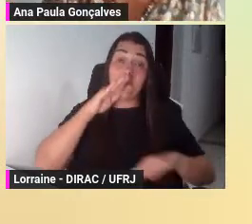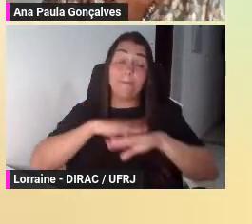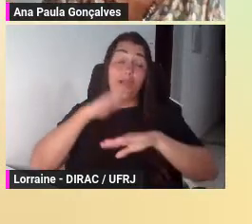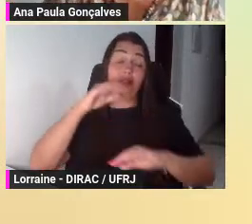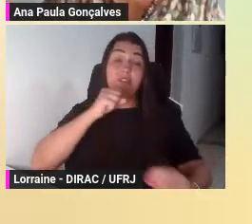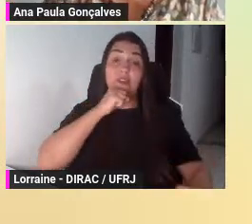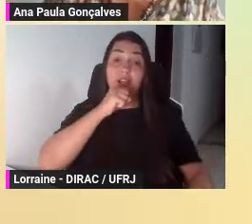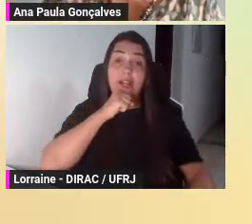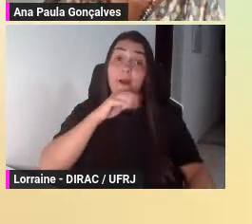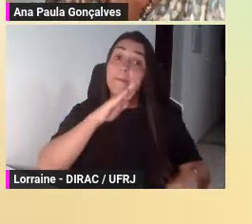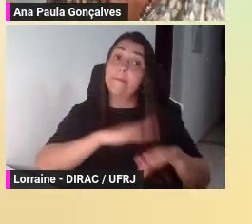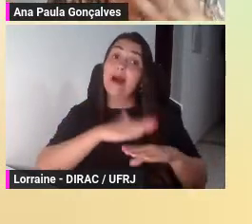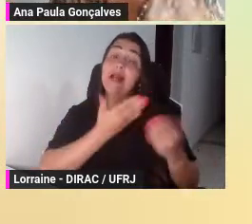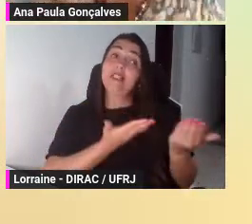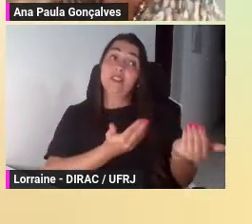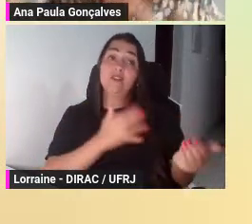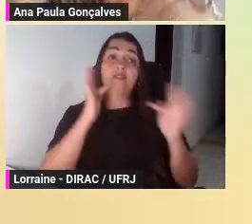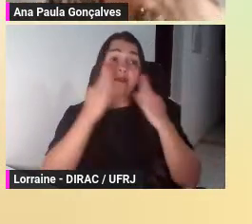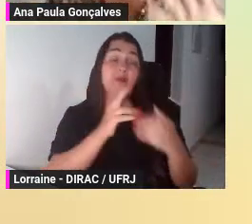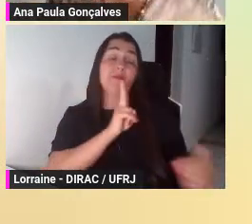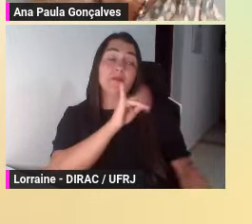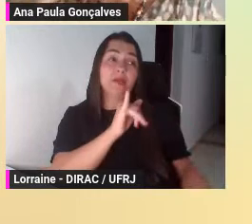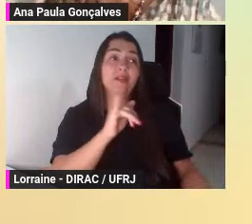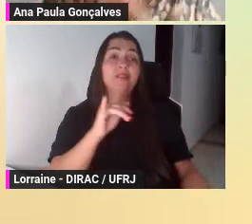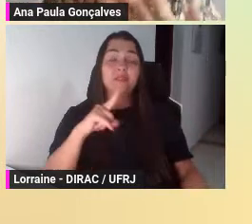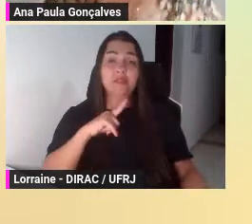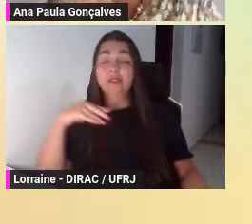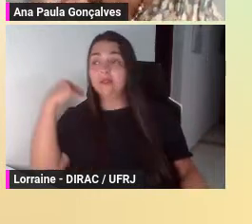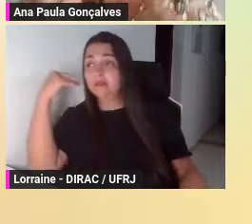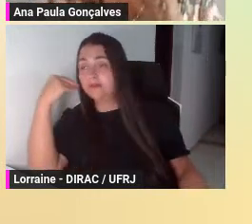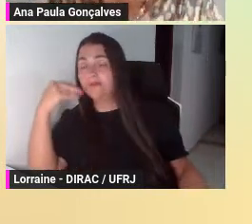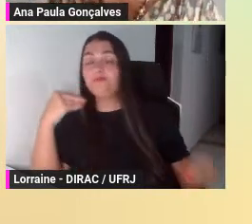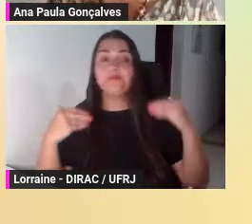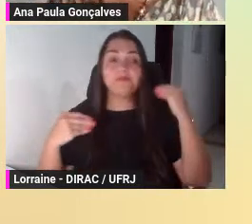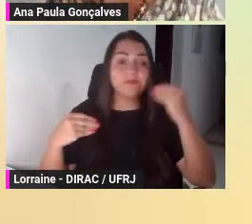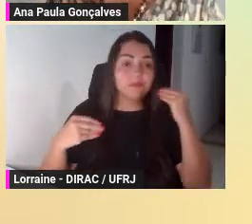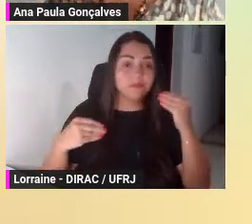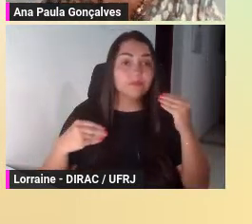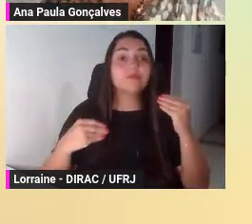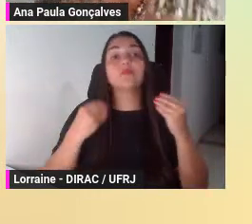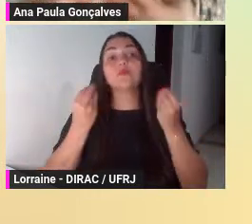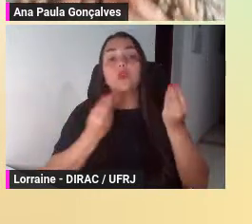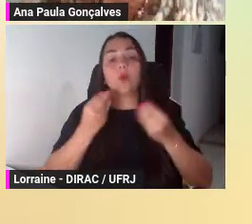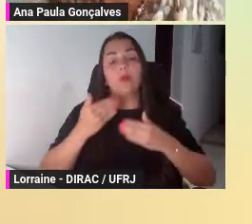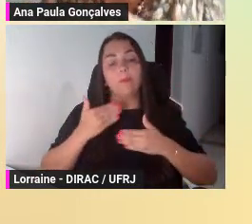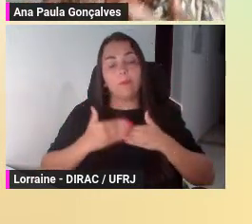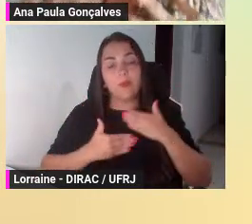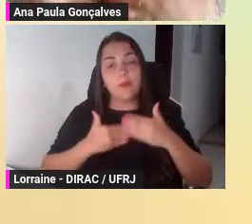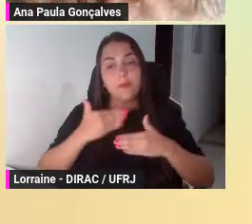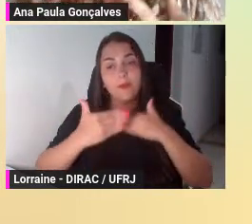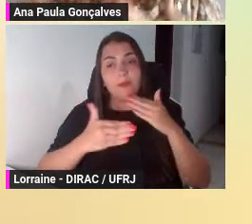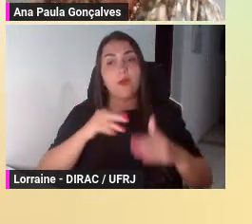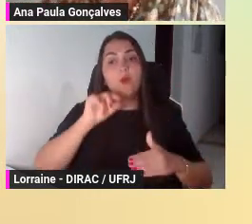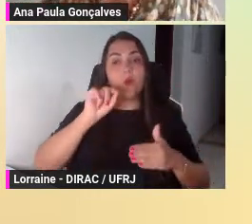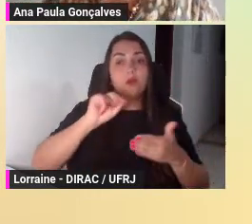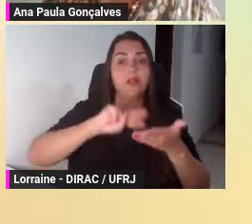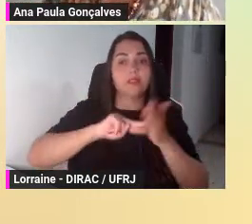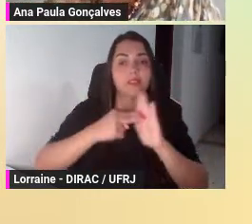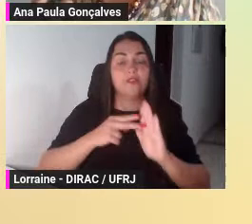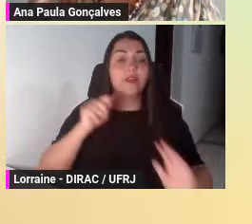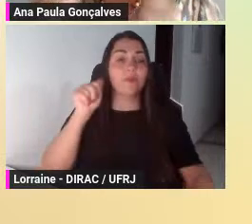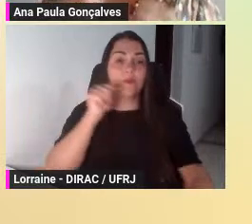mais nova na família do meu pai, eu tive uma série de experiências nessa construção do que é ser, do que era ser uma mulher,